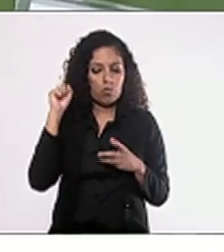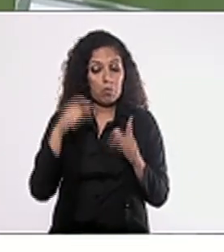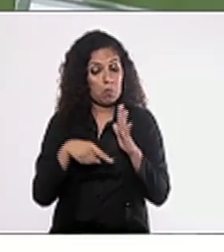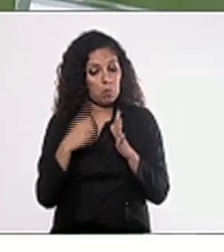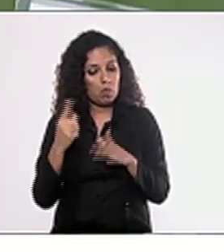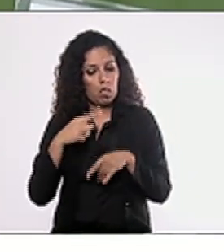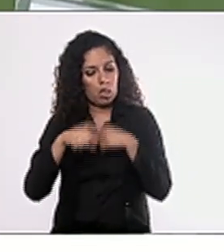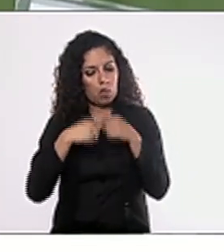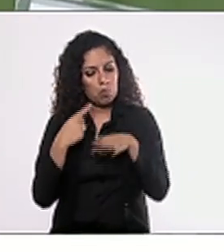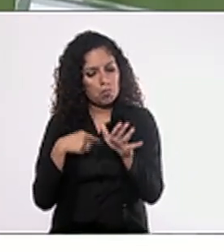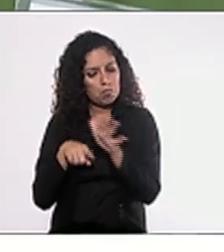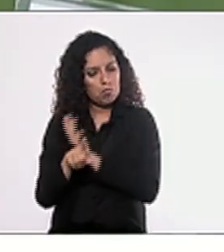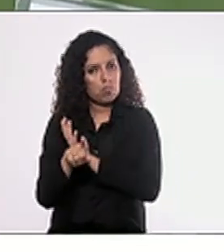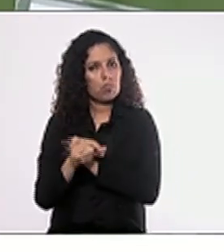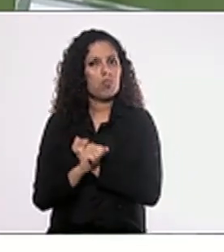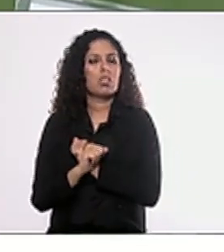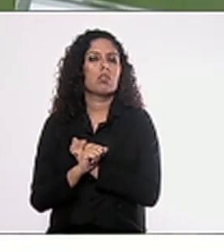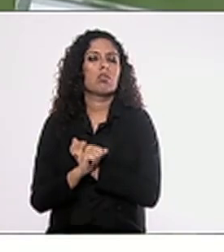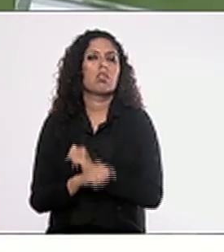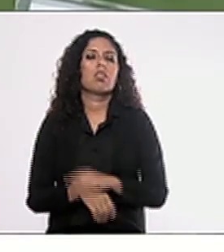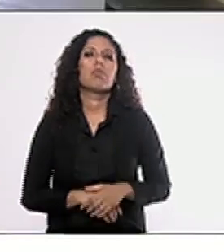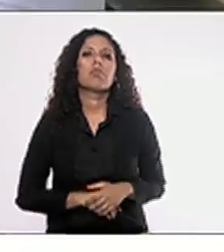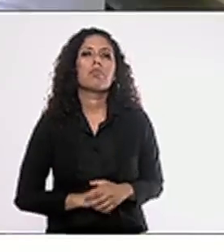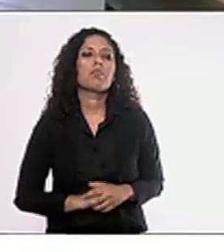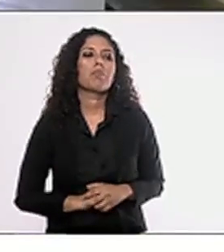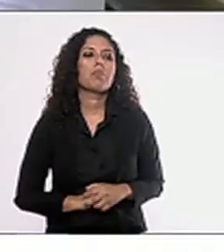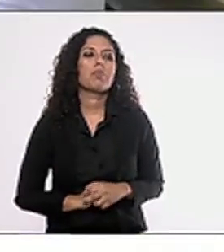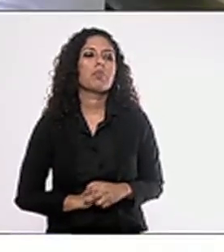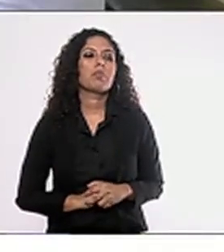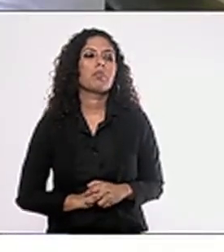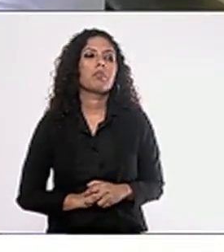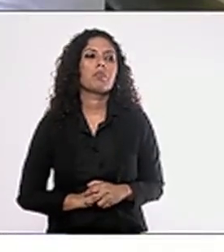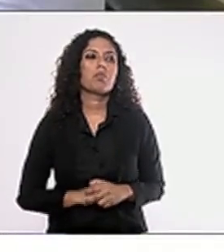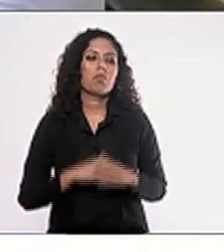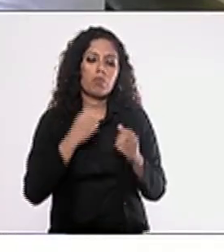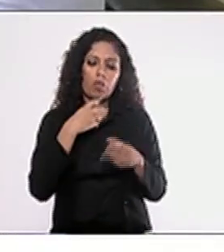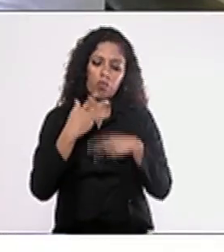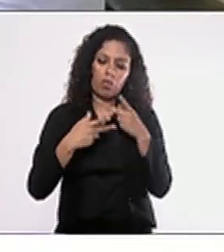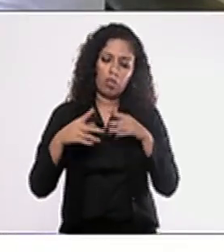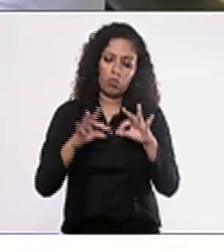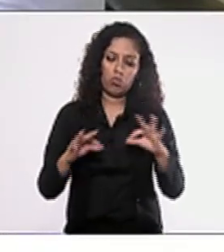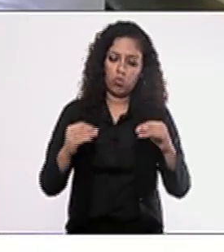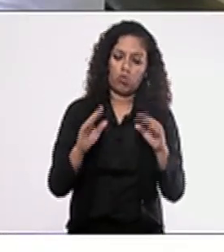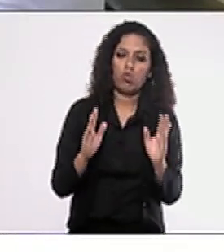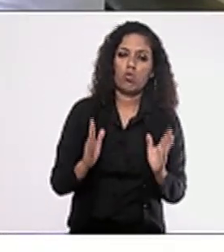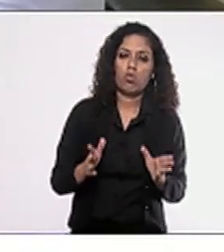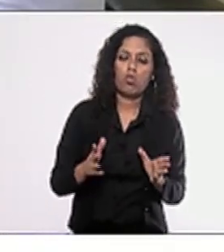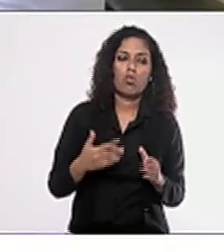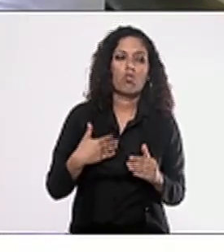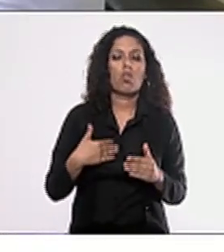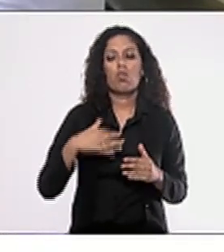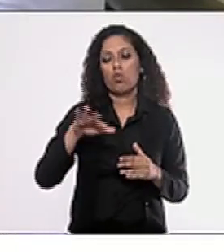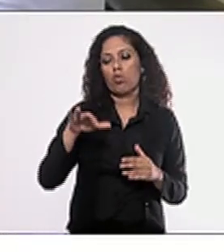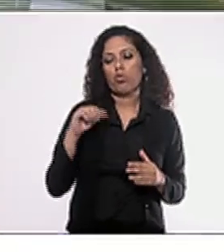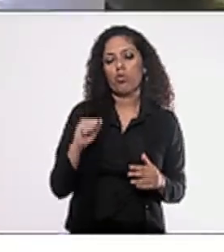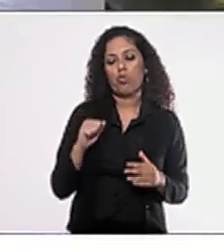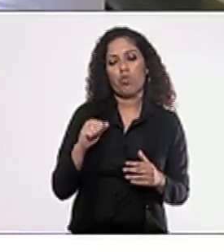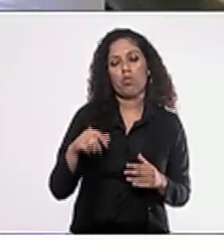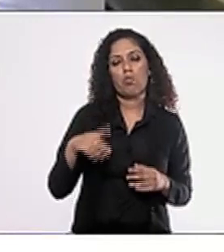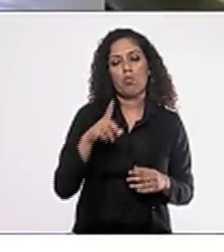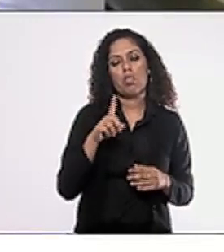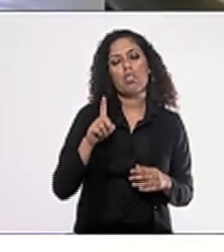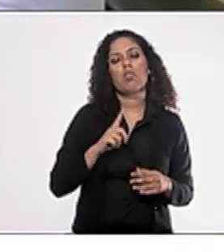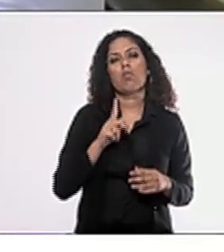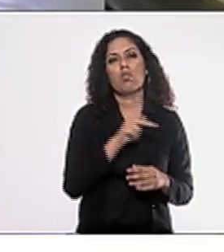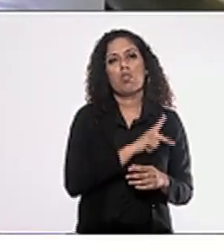depois formular as perguntas nesse sentido. Bom, feitos esses questionamentos, eu passo a palavra à